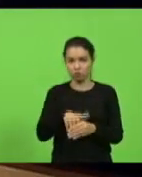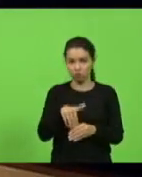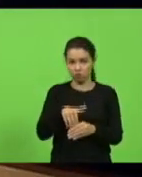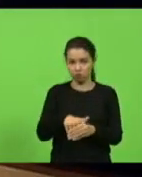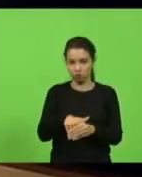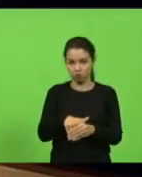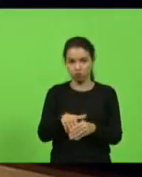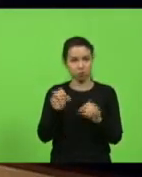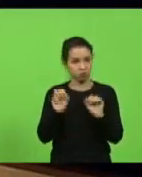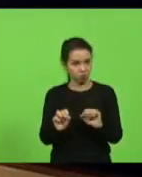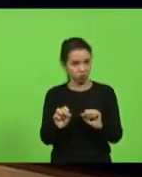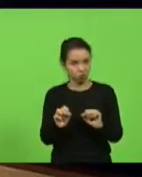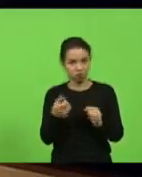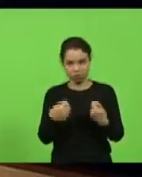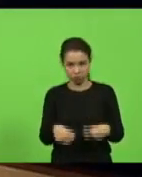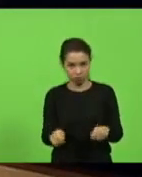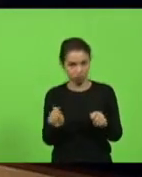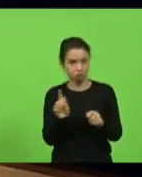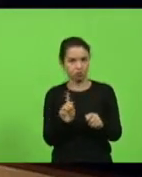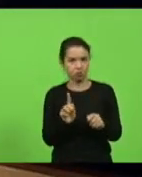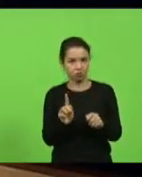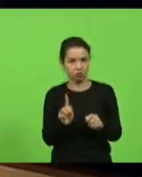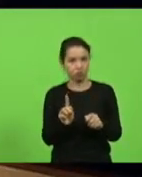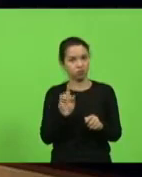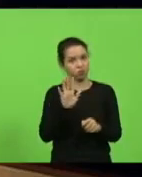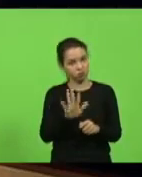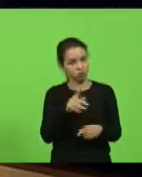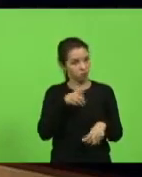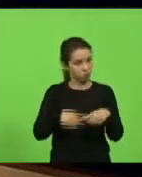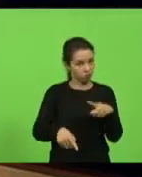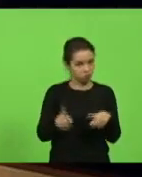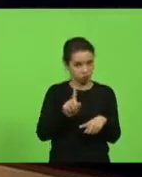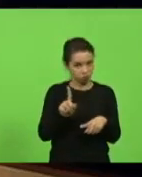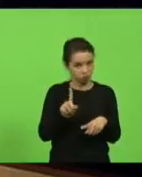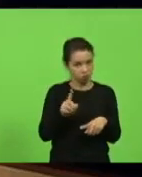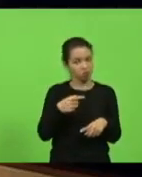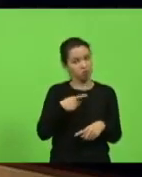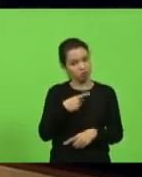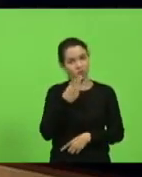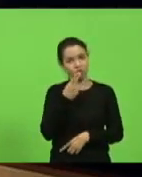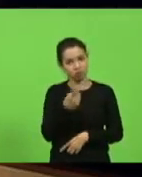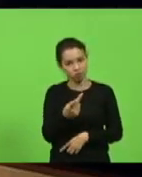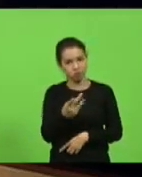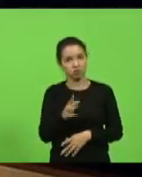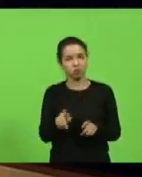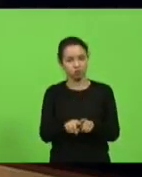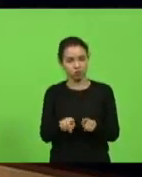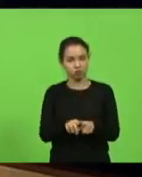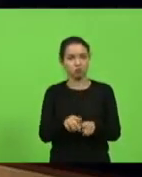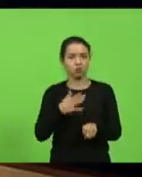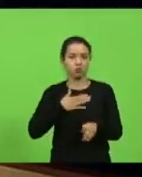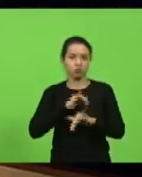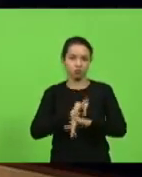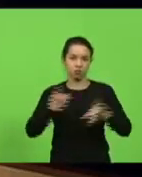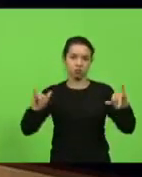ser não necessariamente. Como o senhor não proibiu, eu vou tomar a liberdade de também declarar o meu voto.